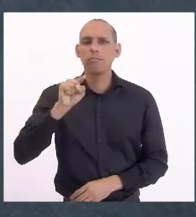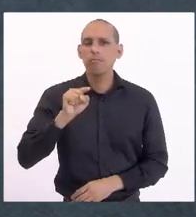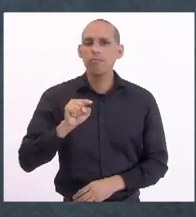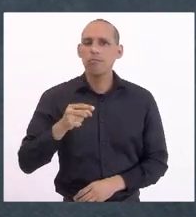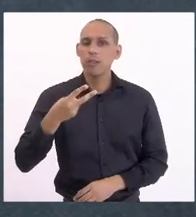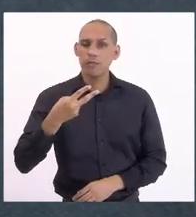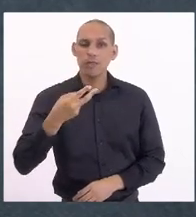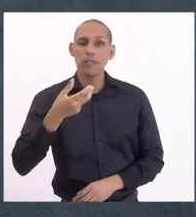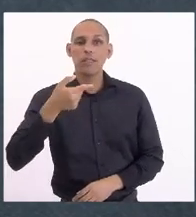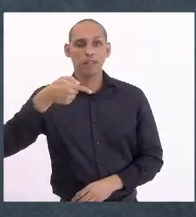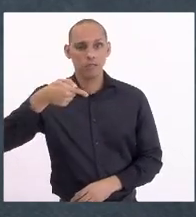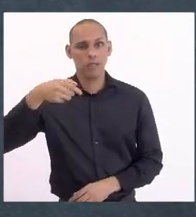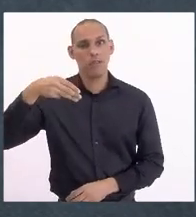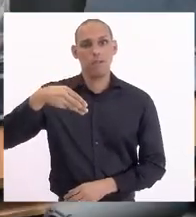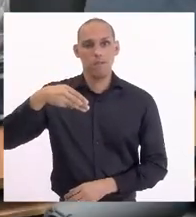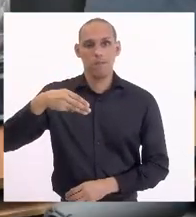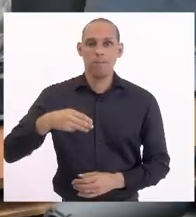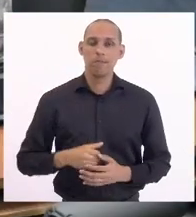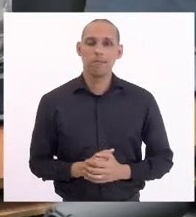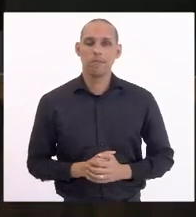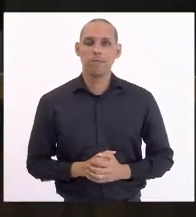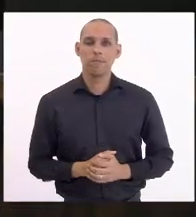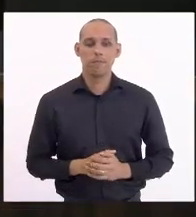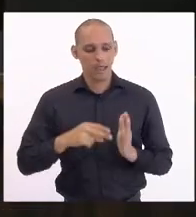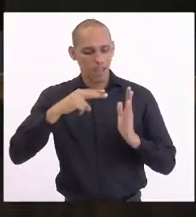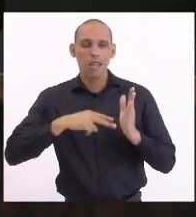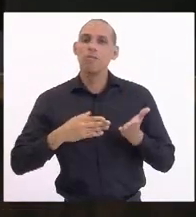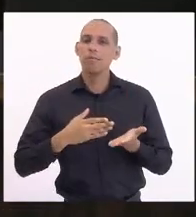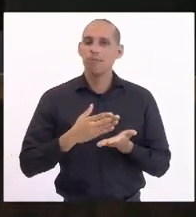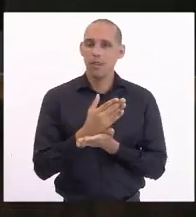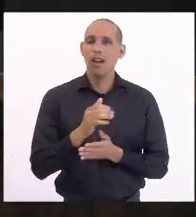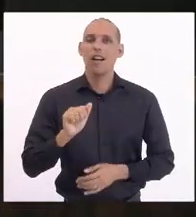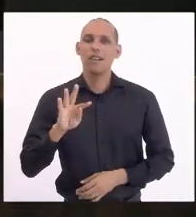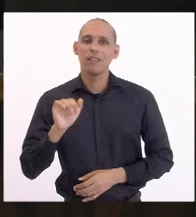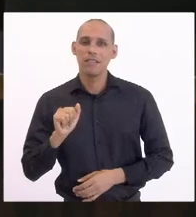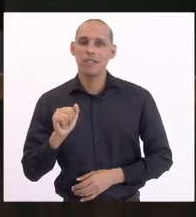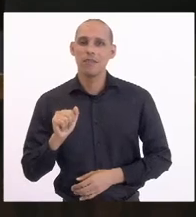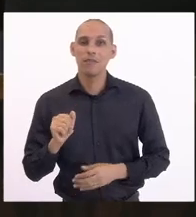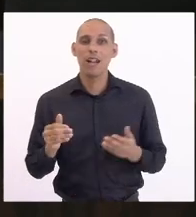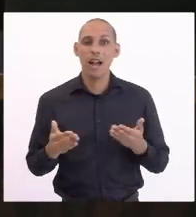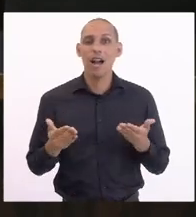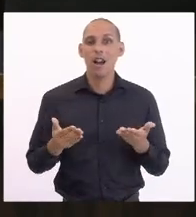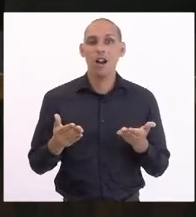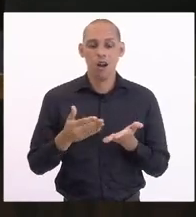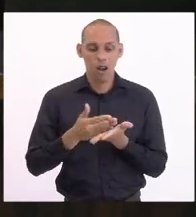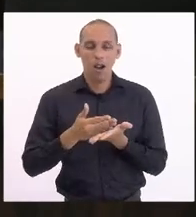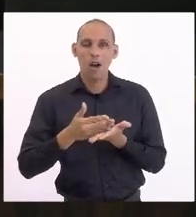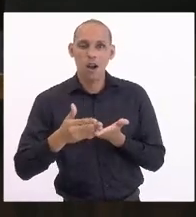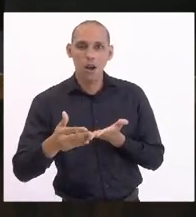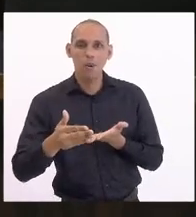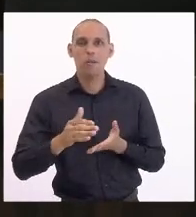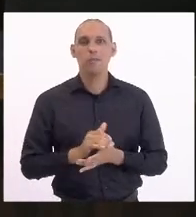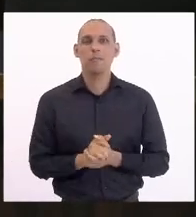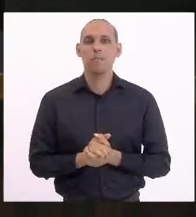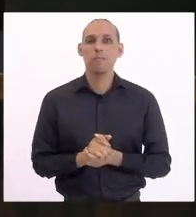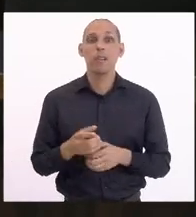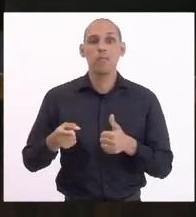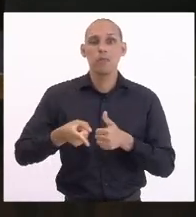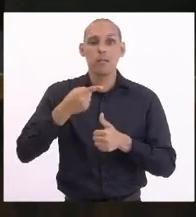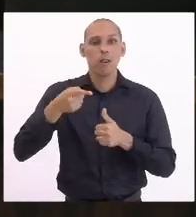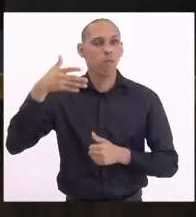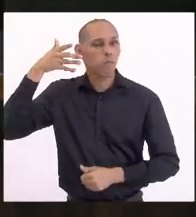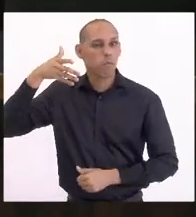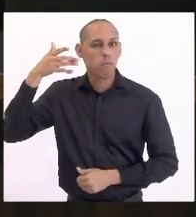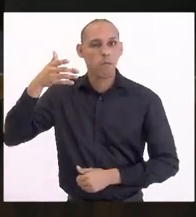horas e 27 minutos. Lida e aprovada a ata, passa-se ao expediente inicial. Primeiro orador escrito é o nobre deputado